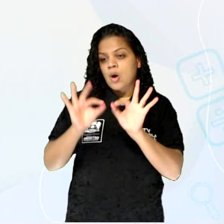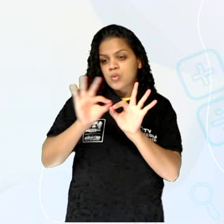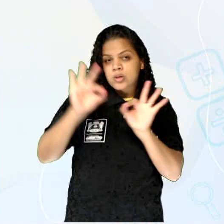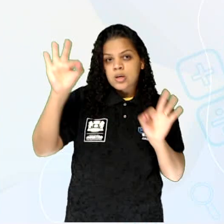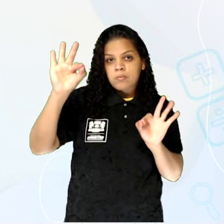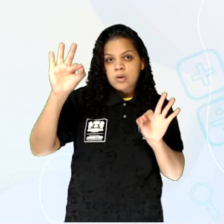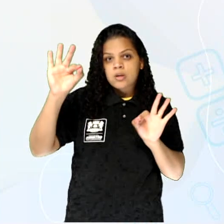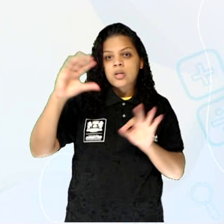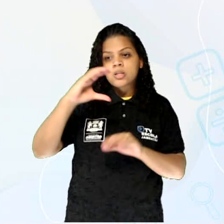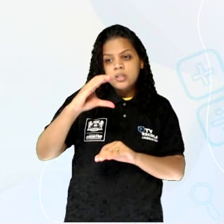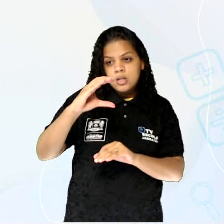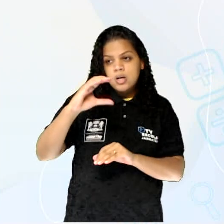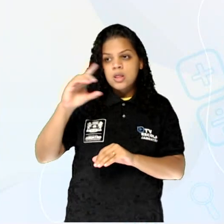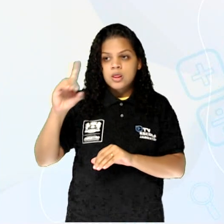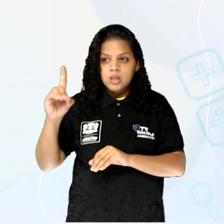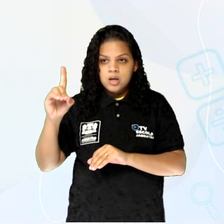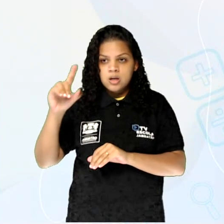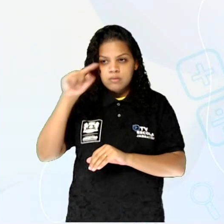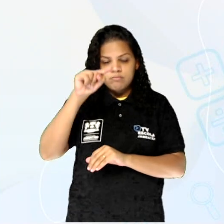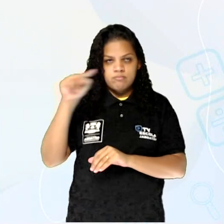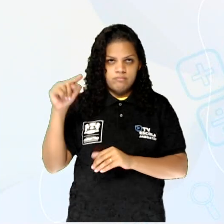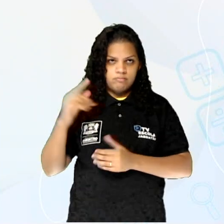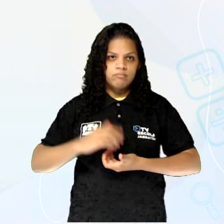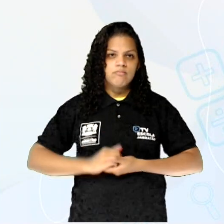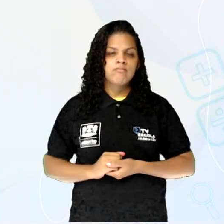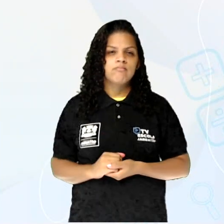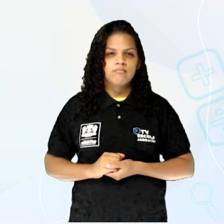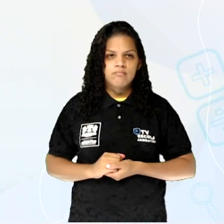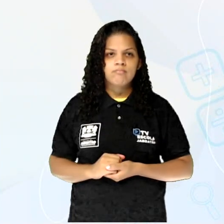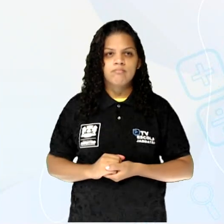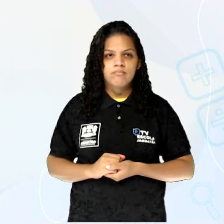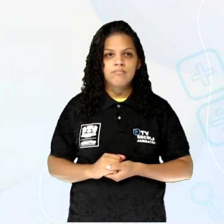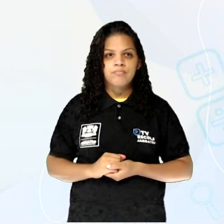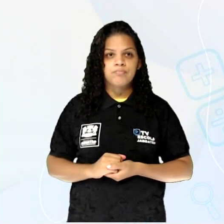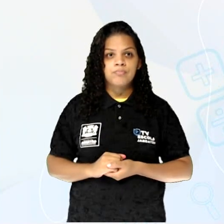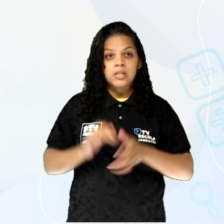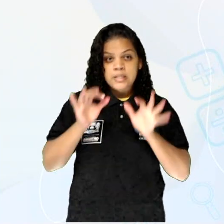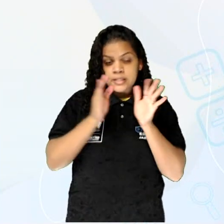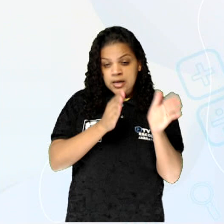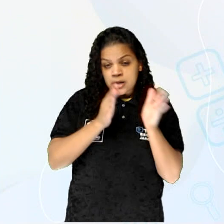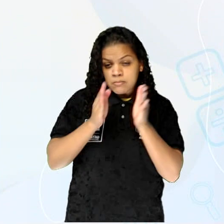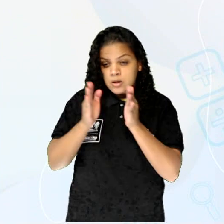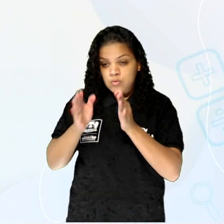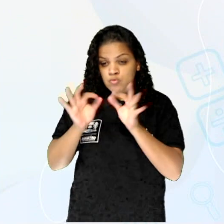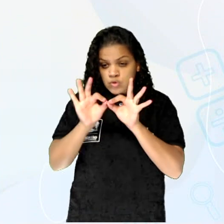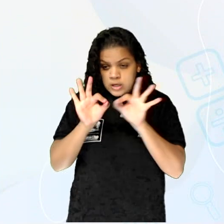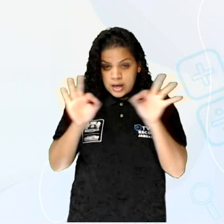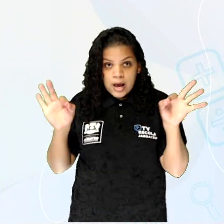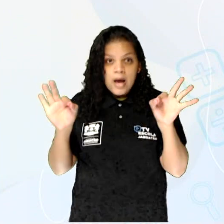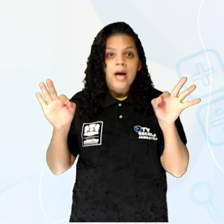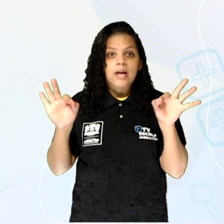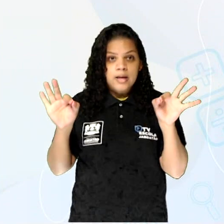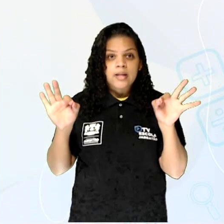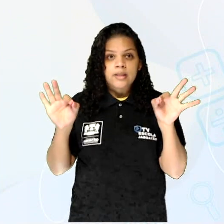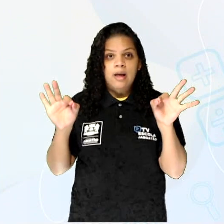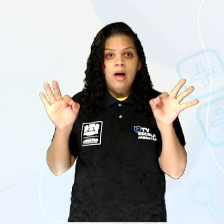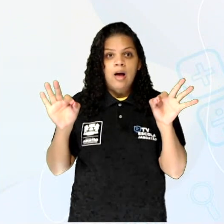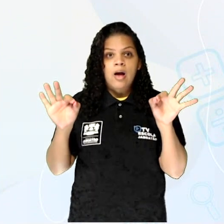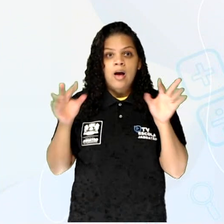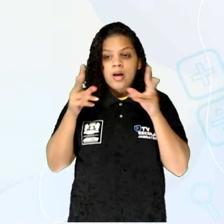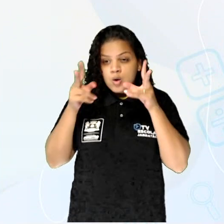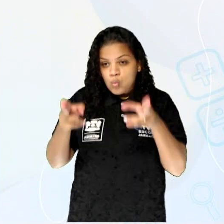reta é esse CD um segmento de reta congruentes são aqueles que têm a mesma